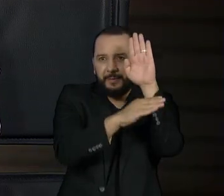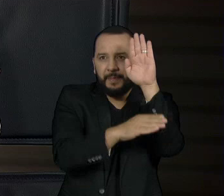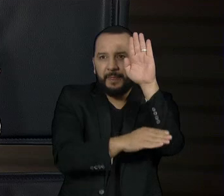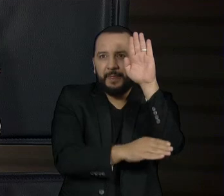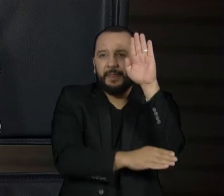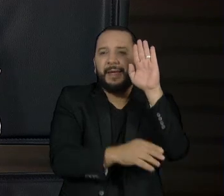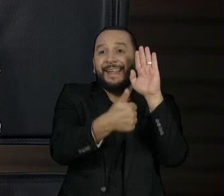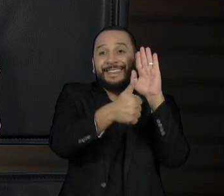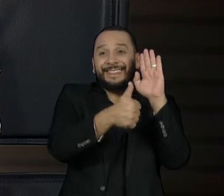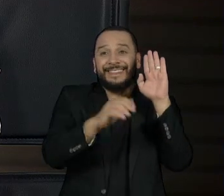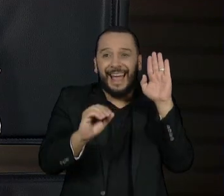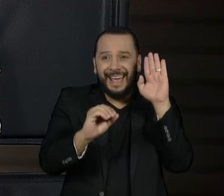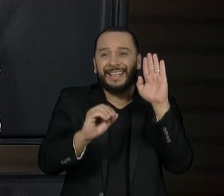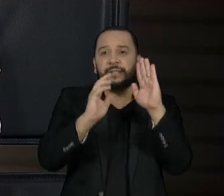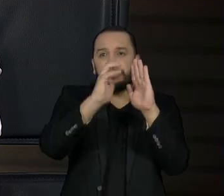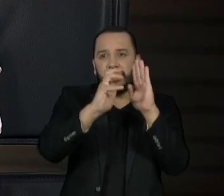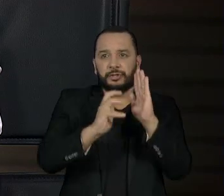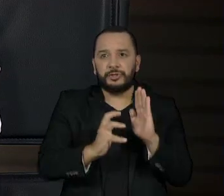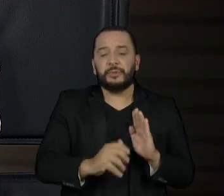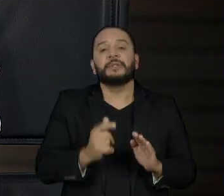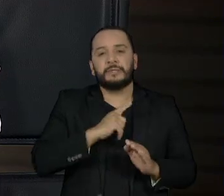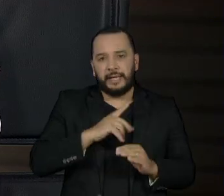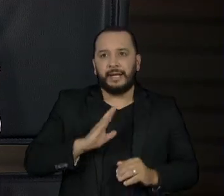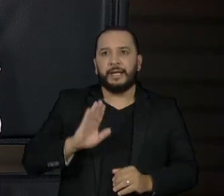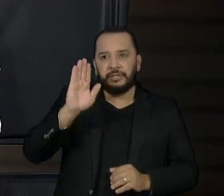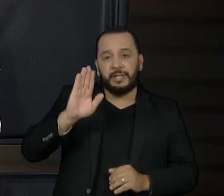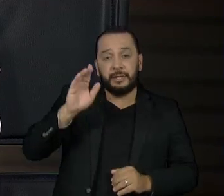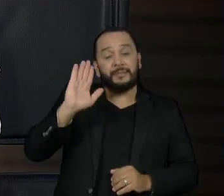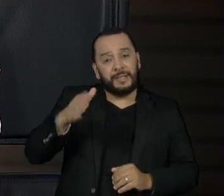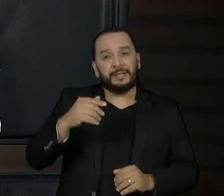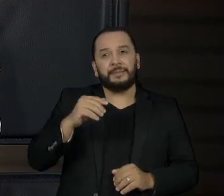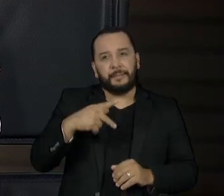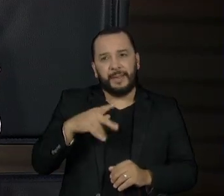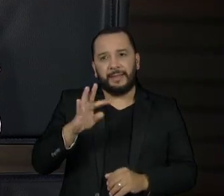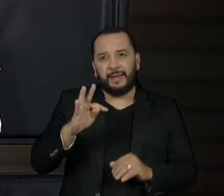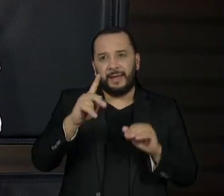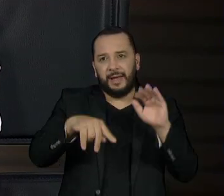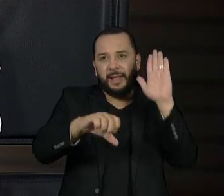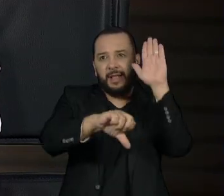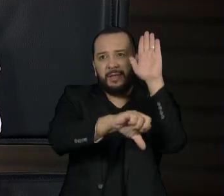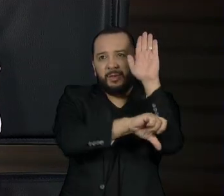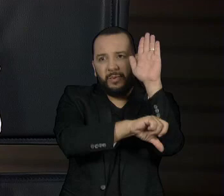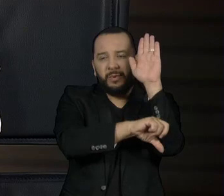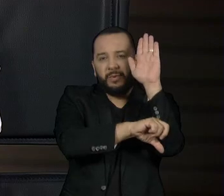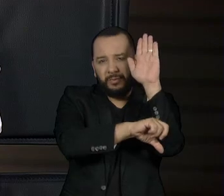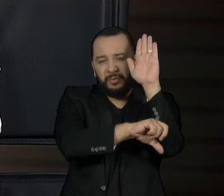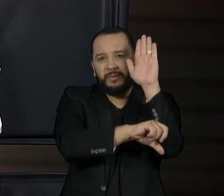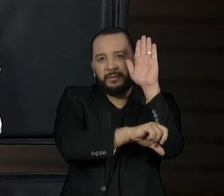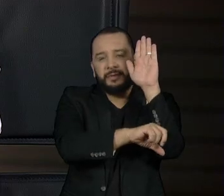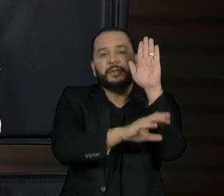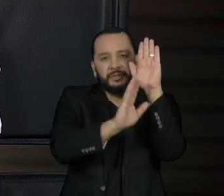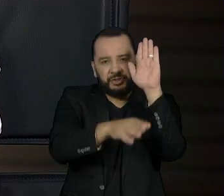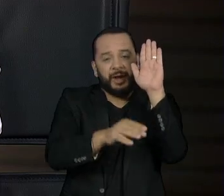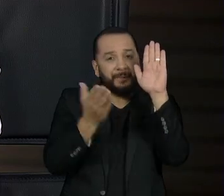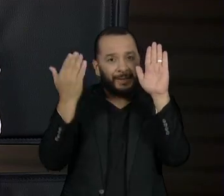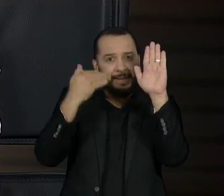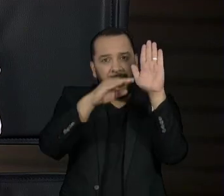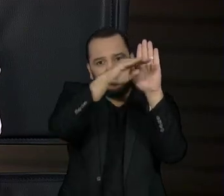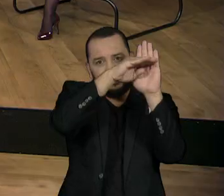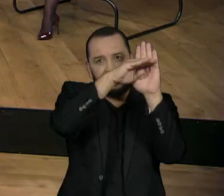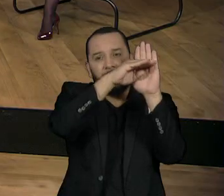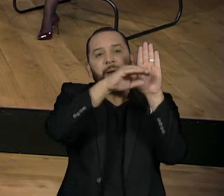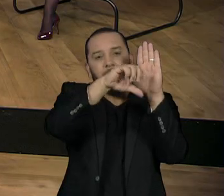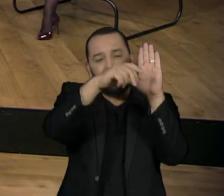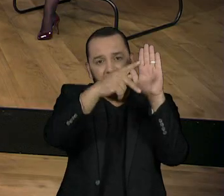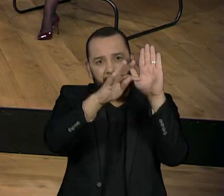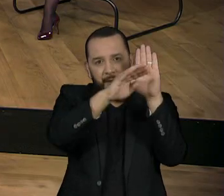número de candidatos e candidatas eleitas, mas vai ficar em 9º lugar, então o PT teve uma queda exponencial. E quando a gente analisa essa lista dos